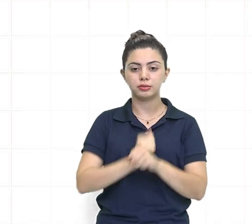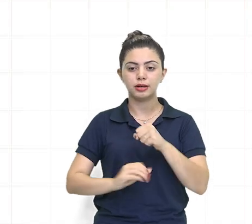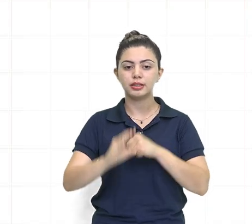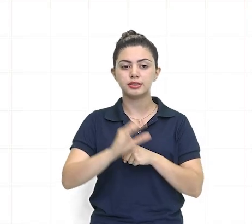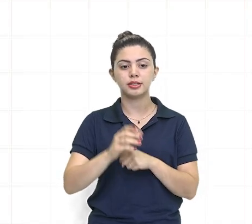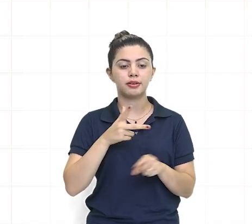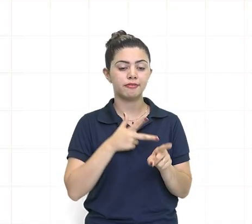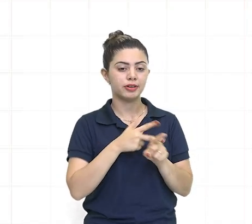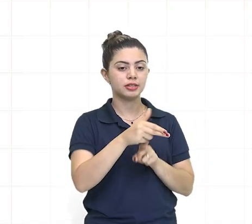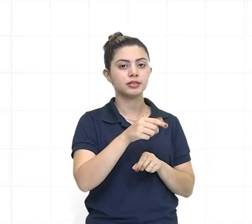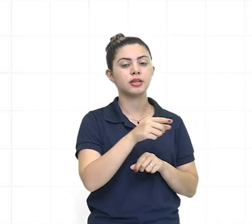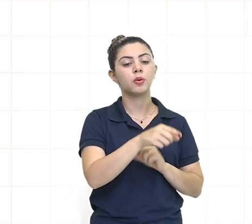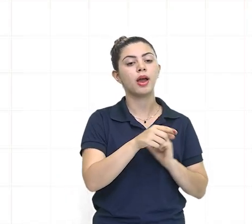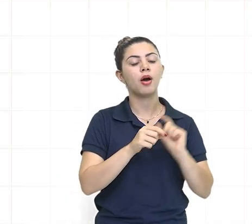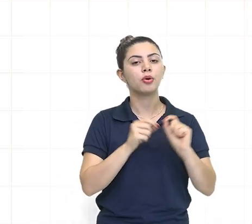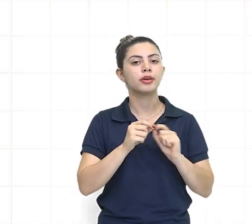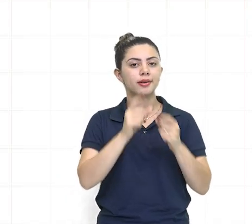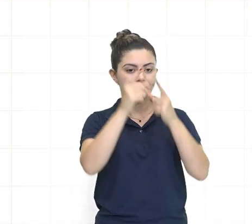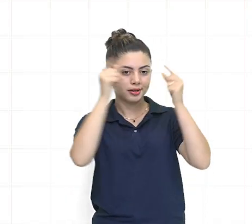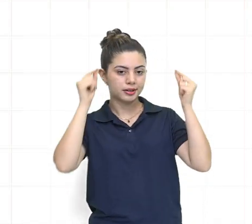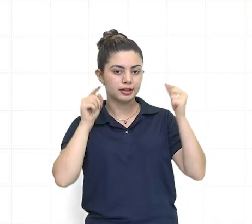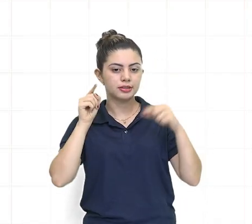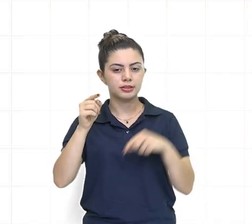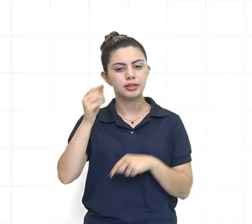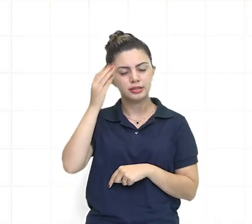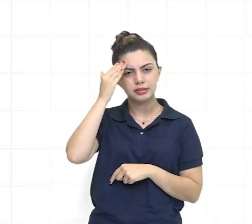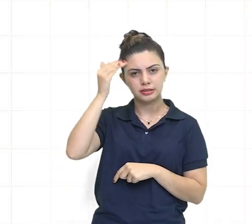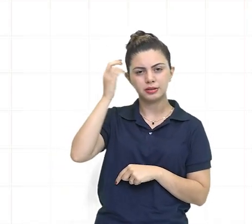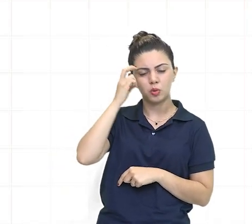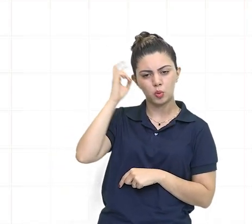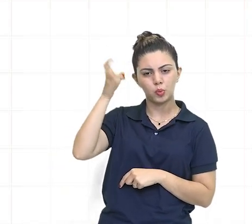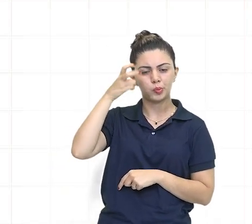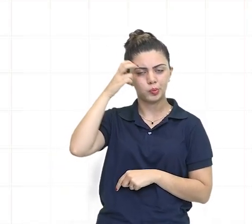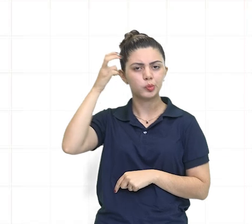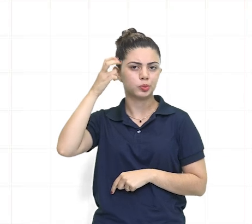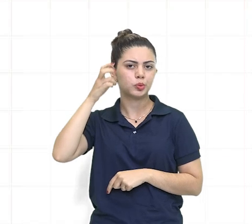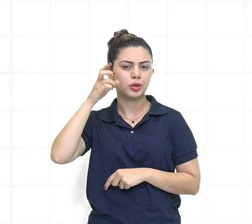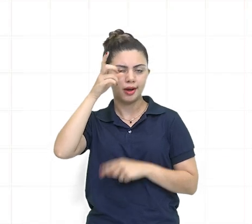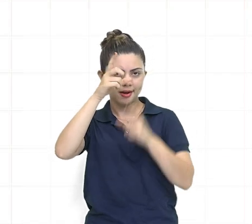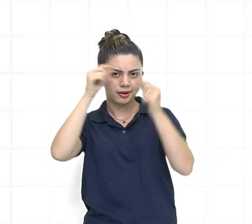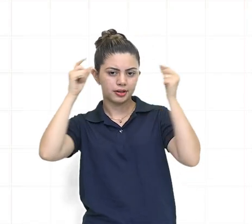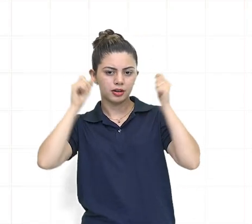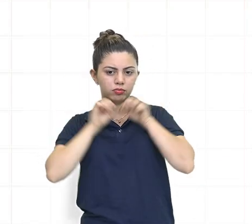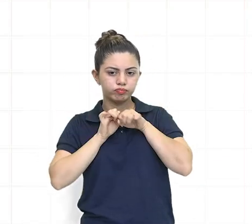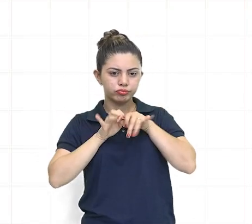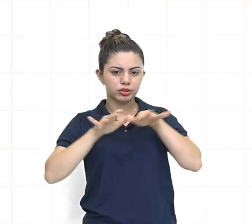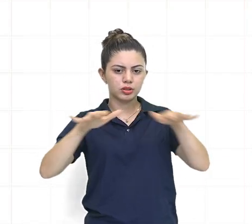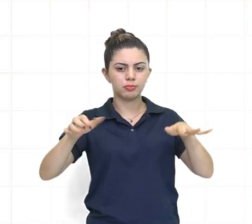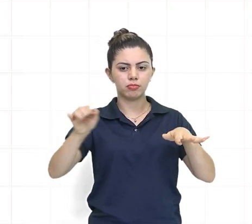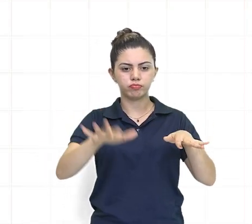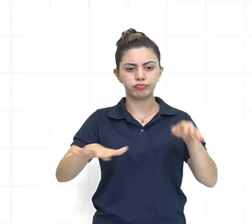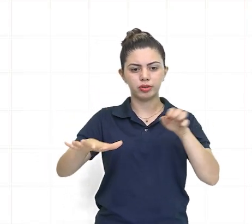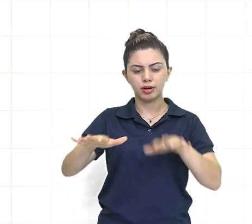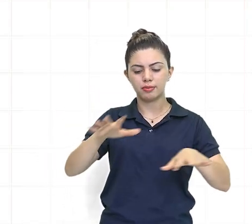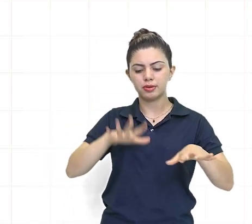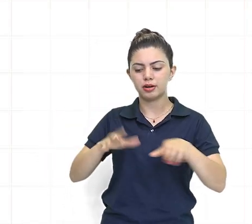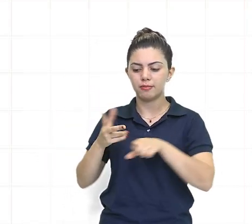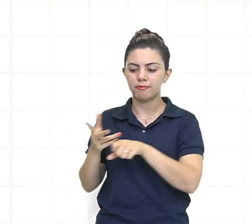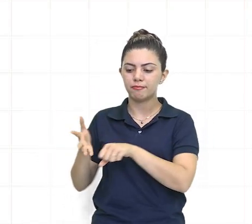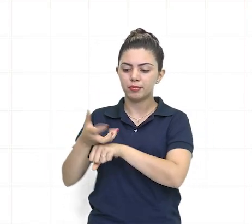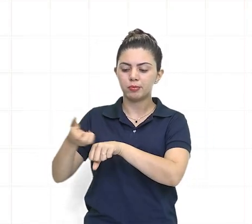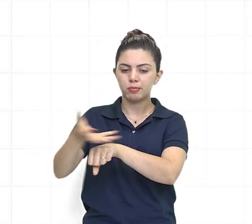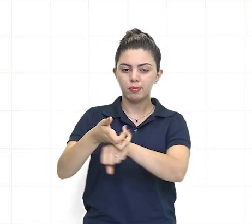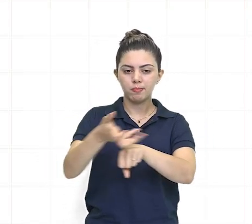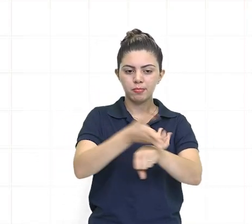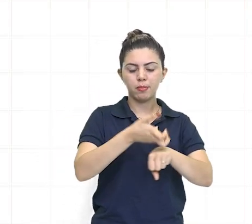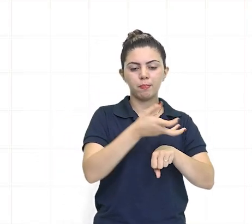Grécia. Alexandre foi um grande conhecedor da cultura grega e difundiu a cultura grega nas regiões que conquistou.